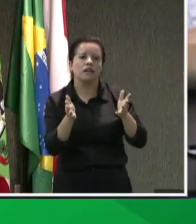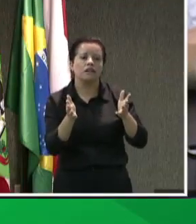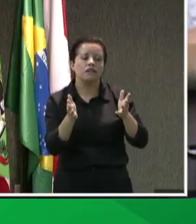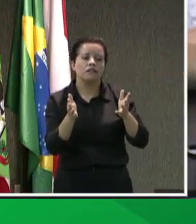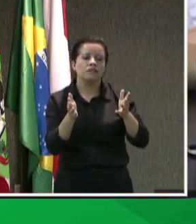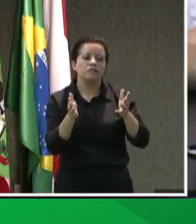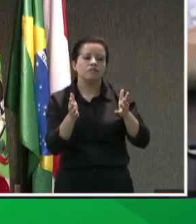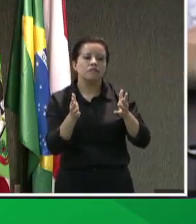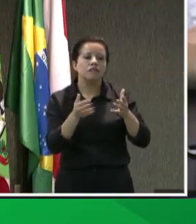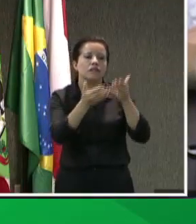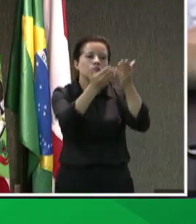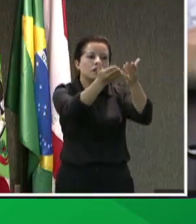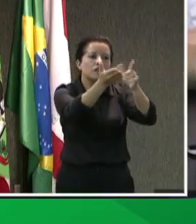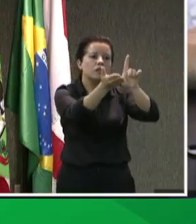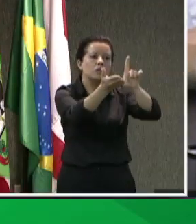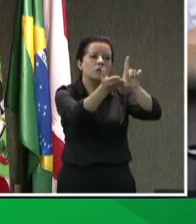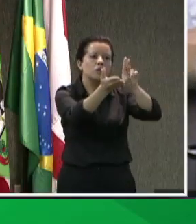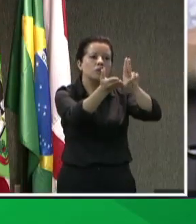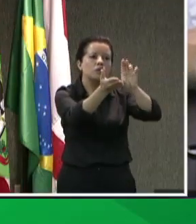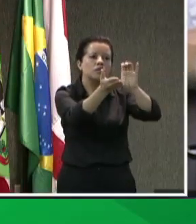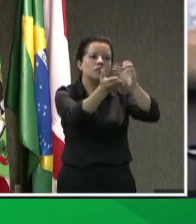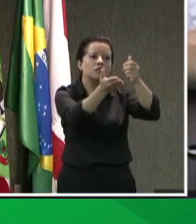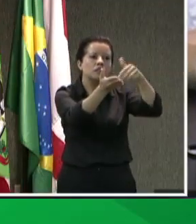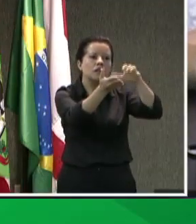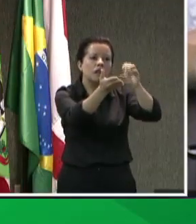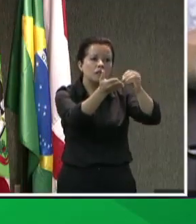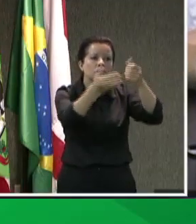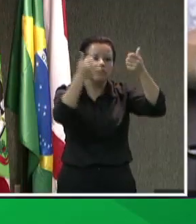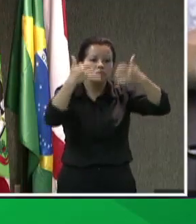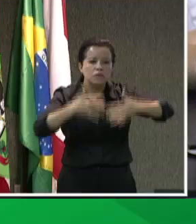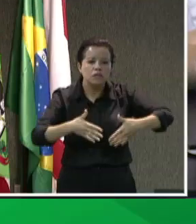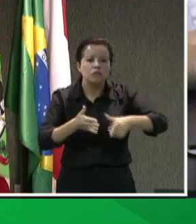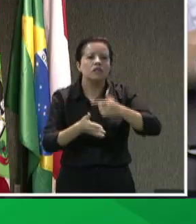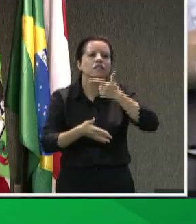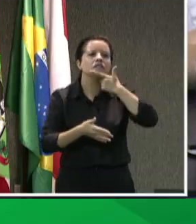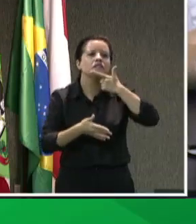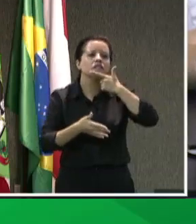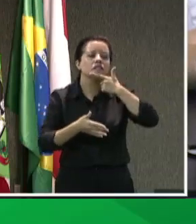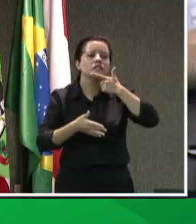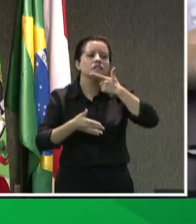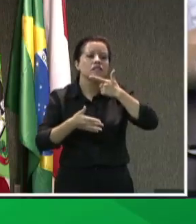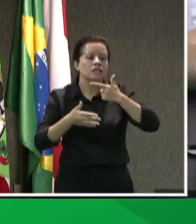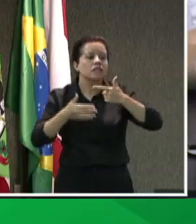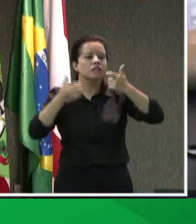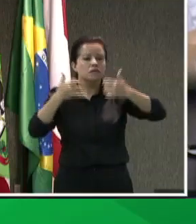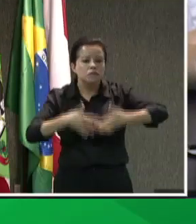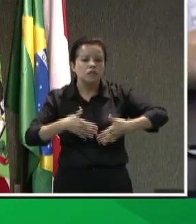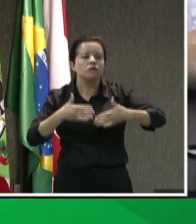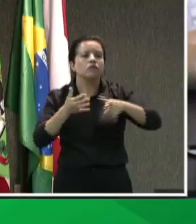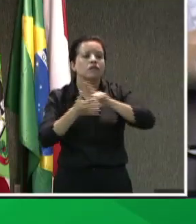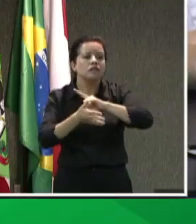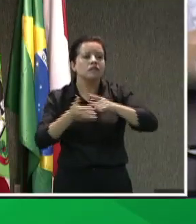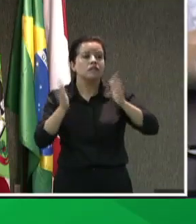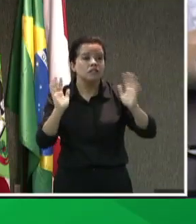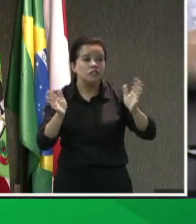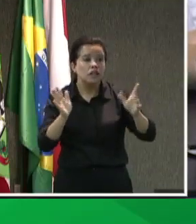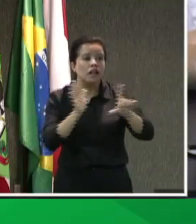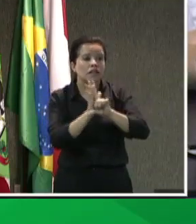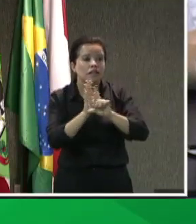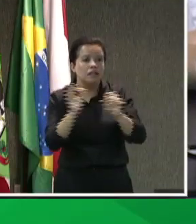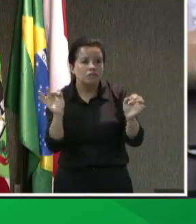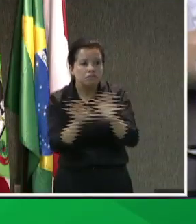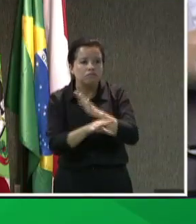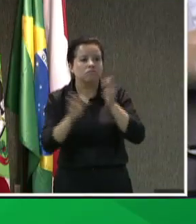próprio Luciano Amorim, que falou aqui, existem algumas leis que já estão prontas, e outros falaram também, e não